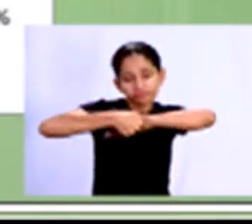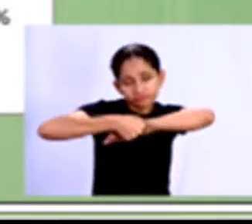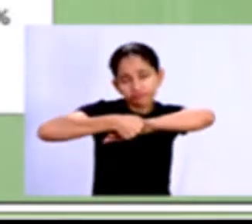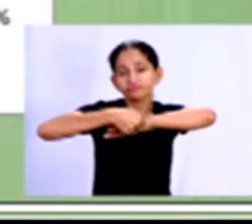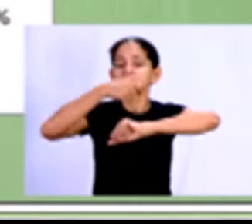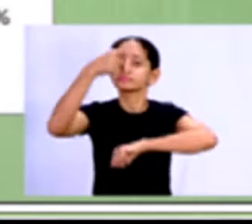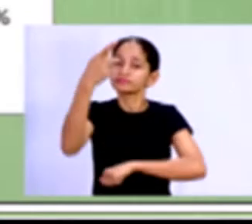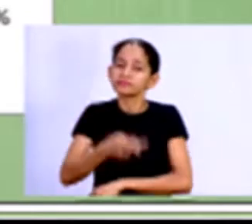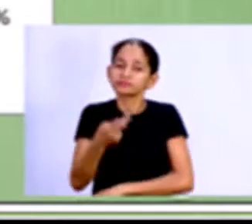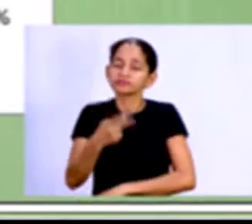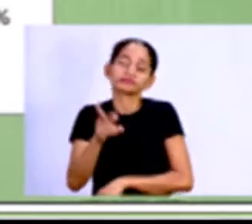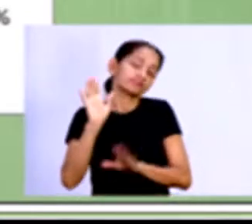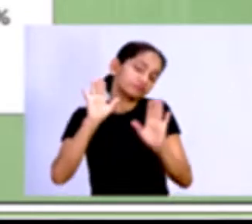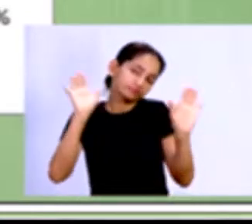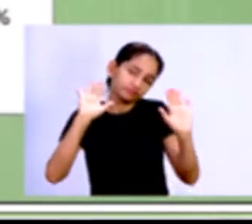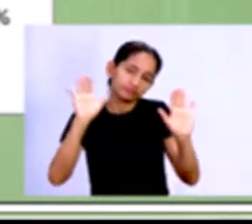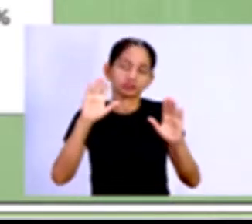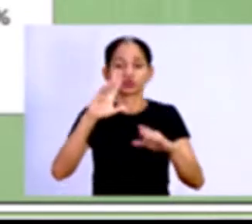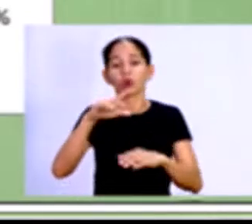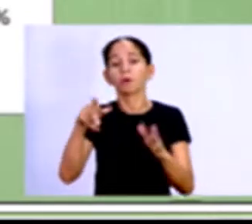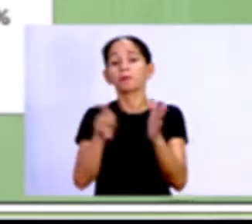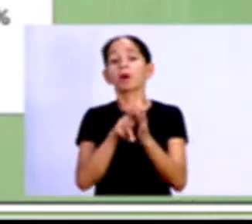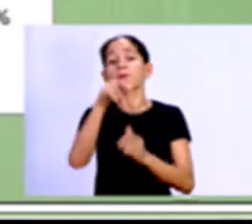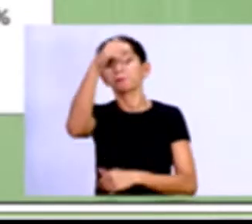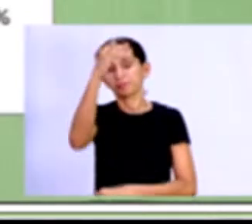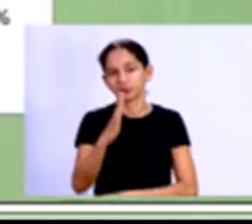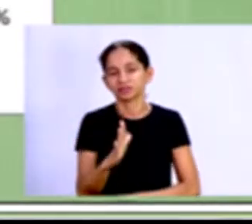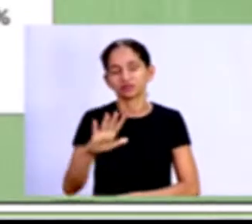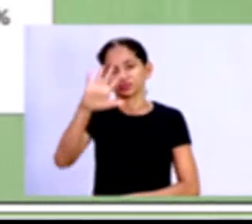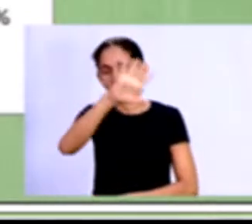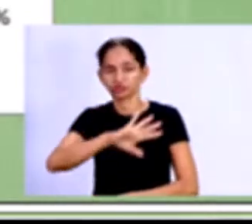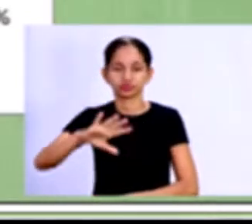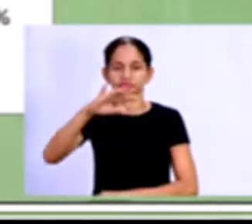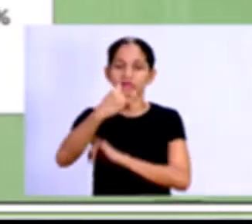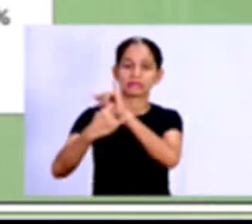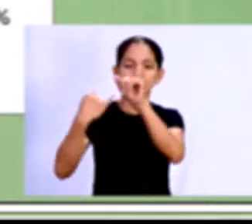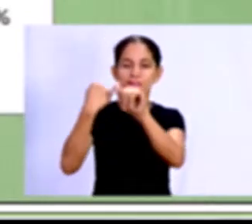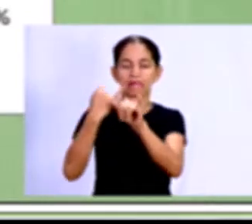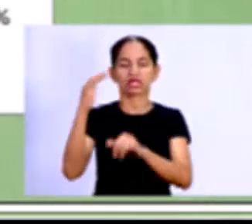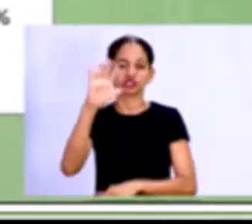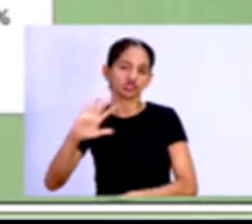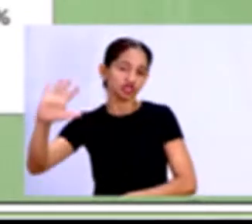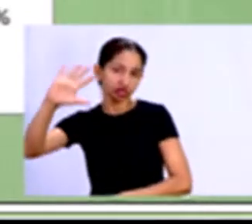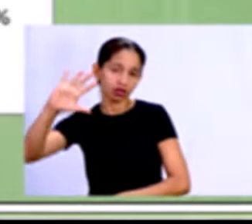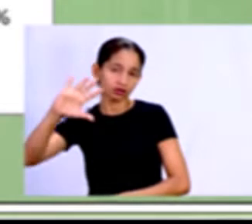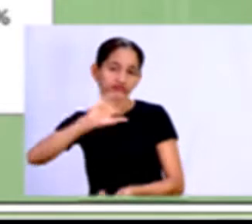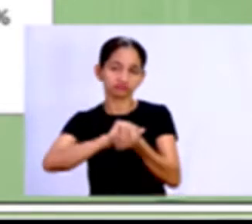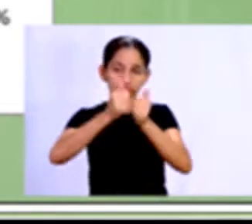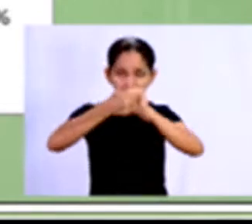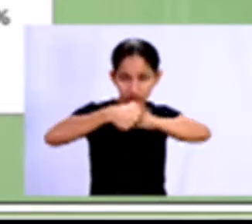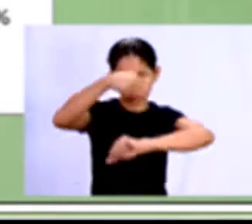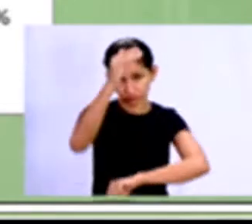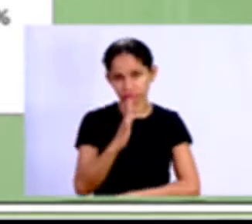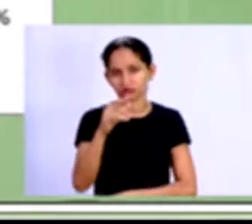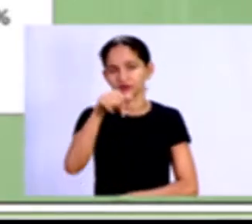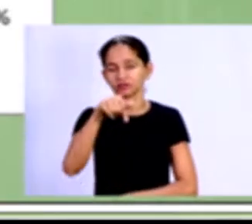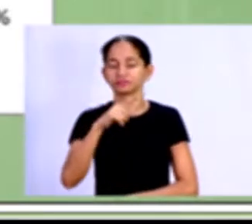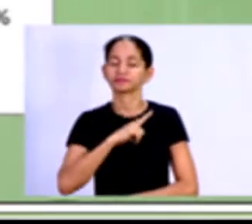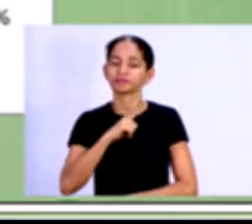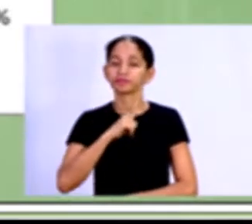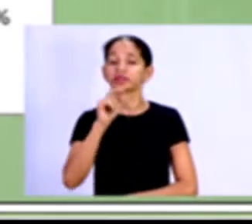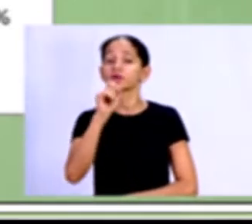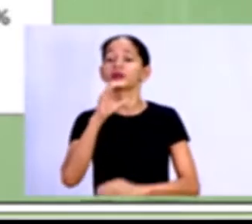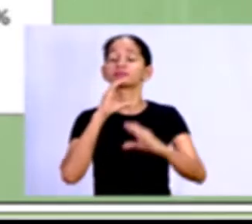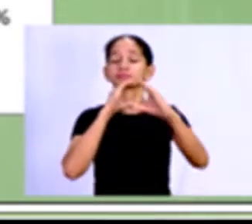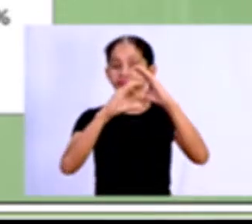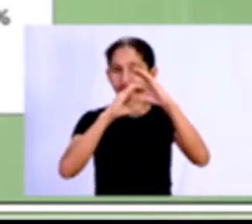do Comitê Brasileiro de Internet. Então nós temos, olha só aqui na base,